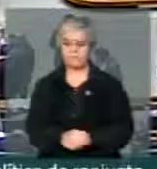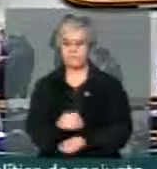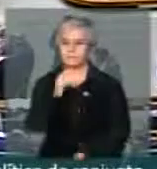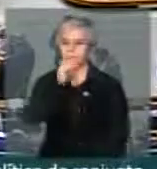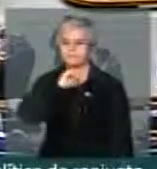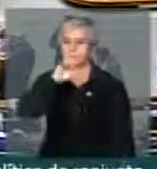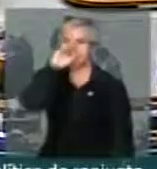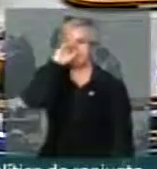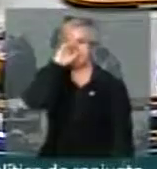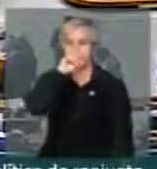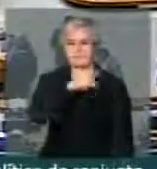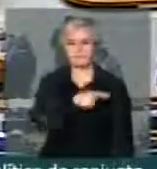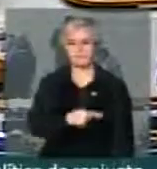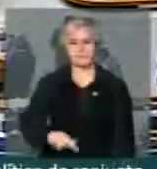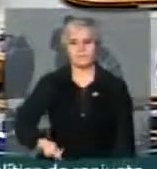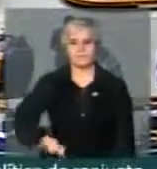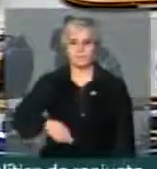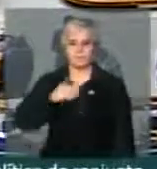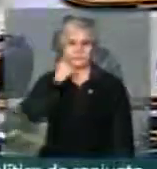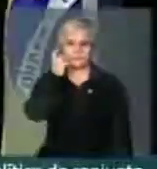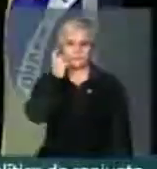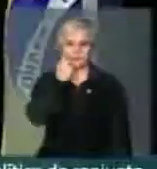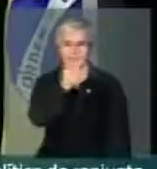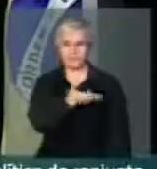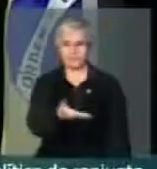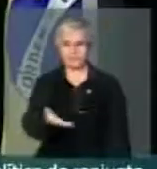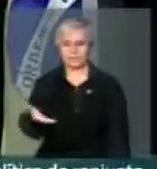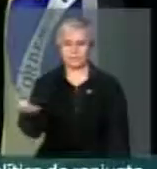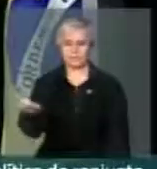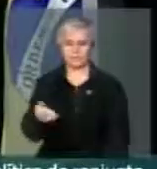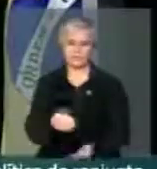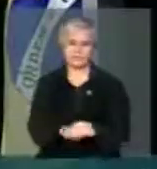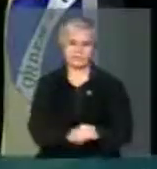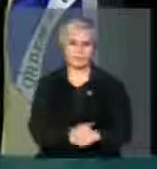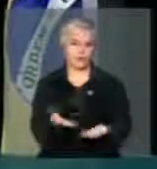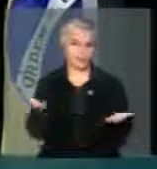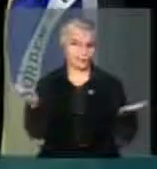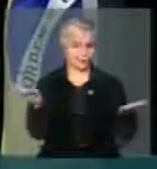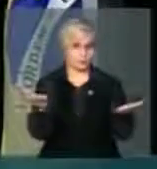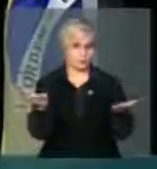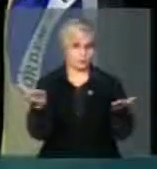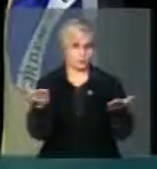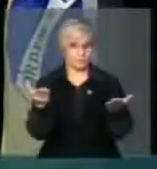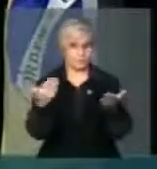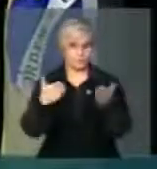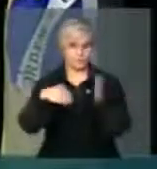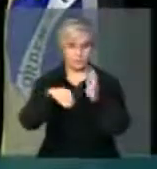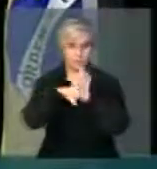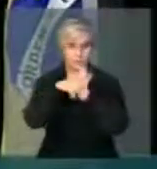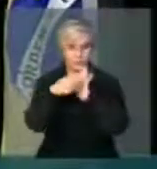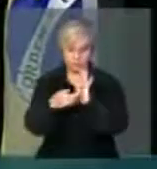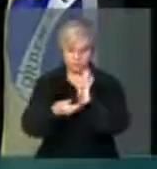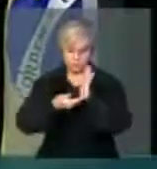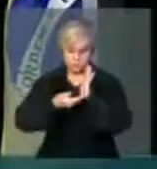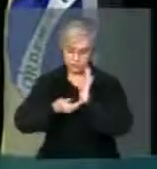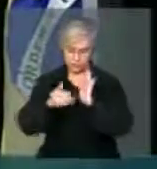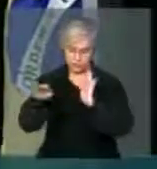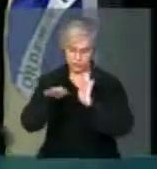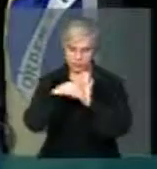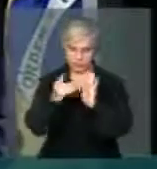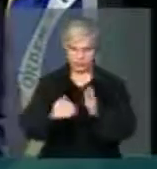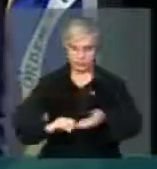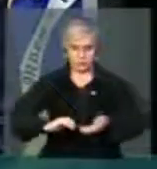Senhor presidente, senhoras e senhores deputados, no dia de hoje chegou à Câmara, ao Congresso